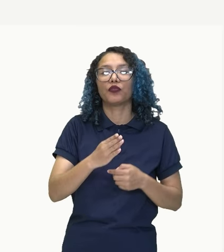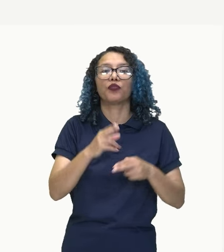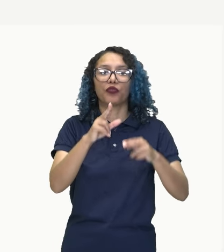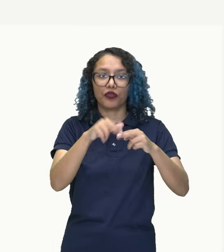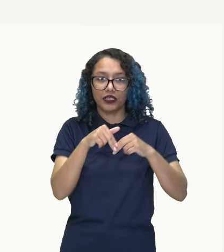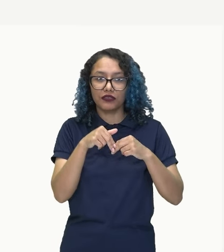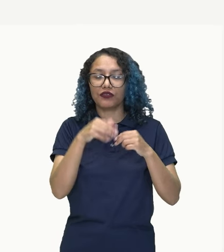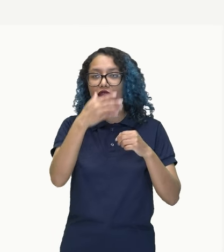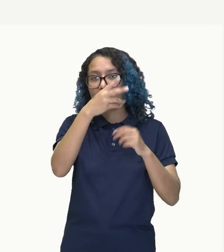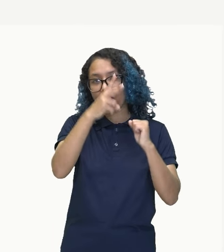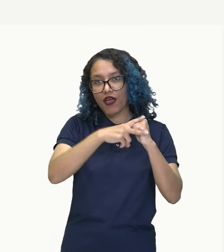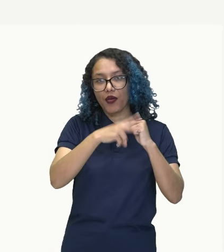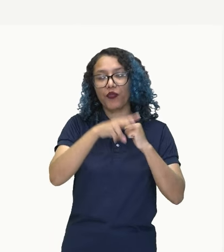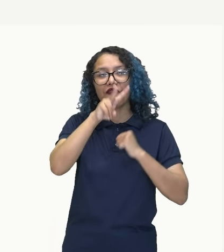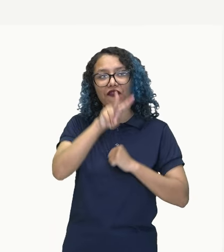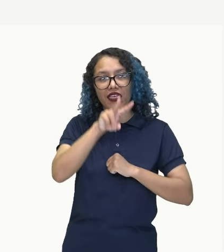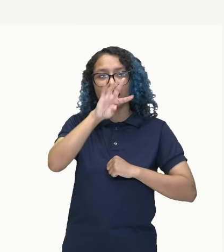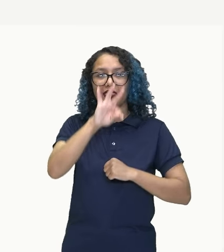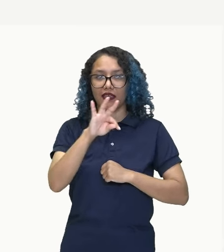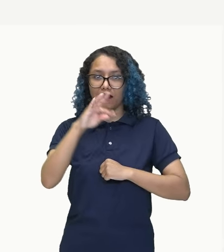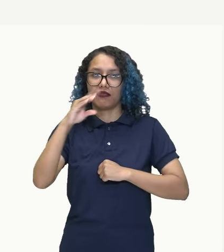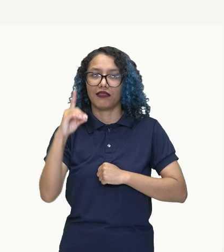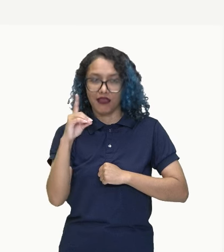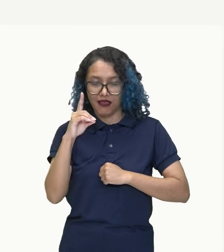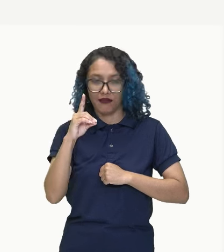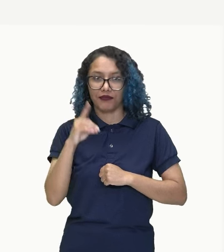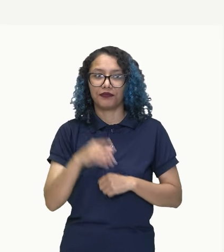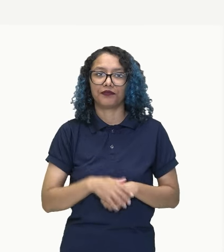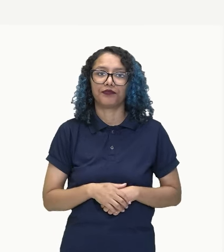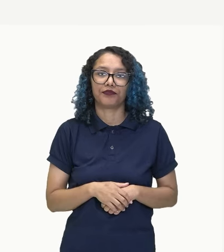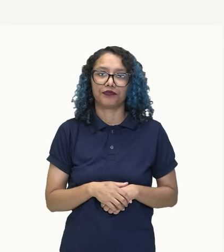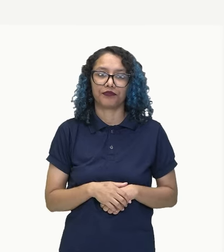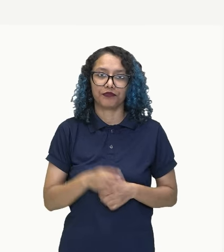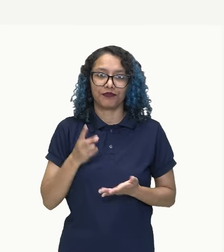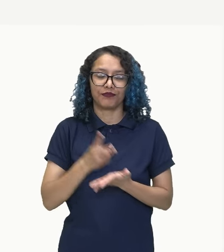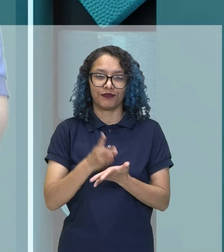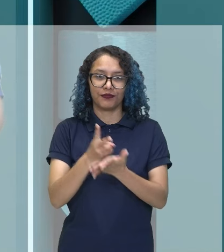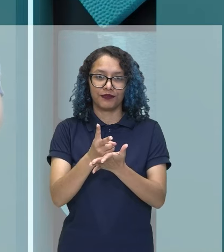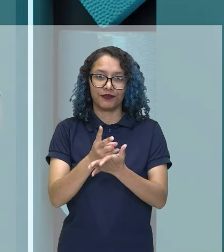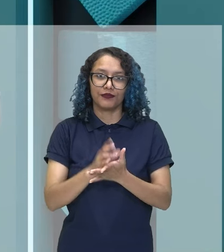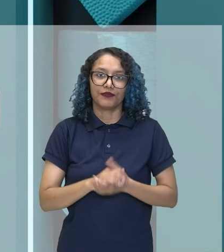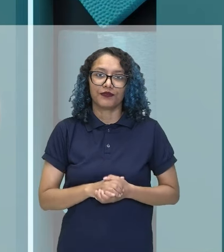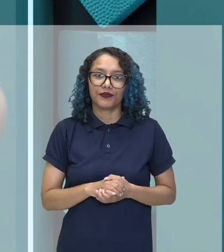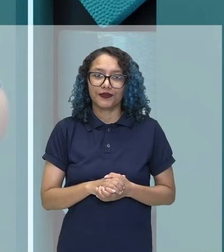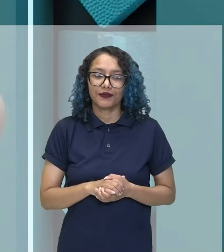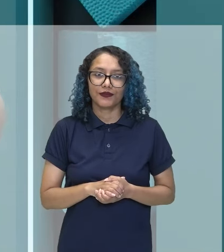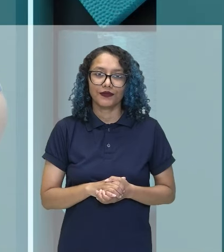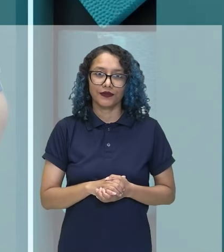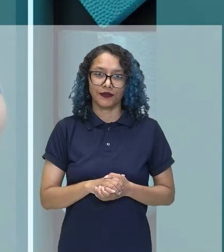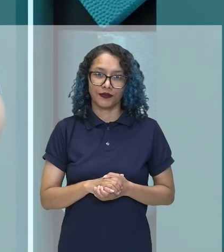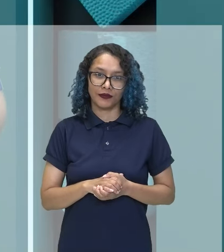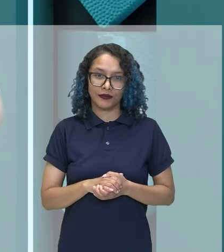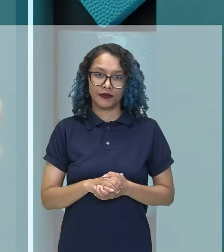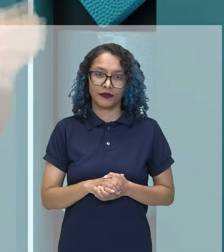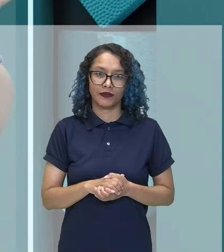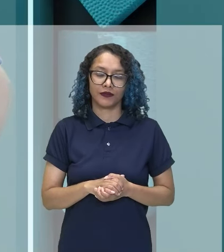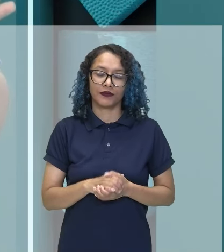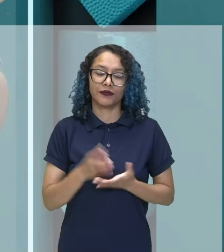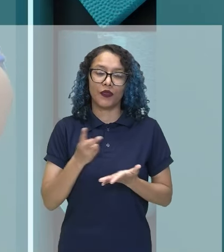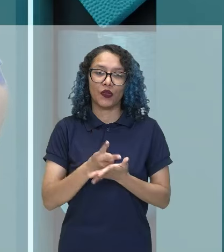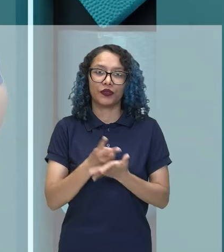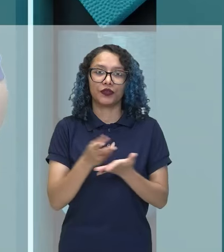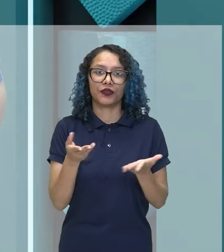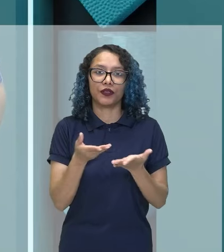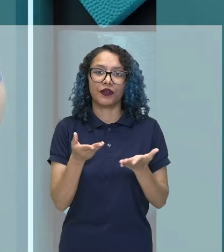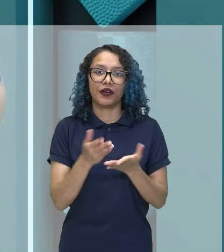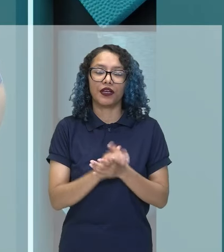transitivo direto. Ok, pessoal? Seguindo, então, com a nossa aula, nós vamos avançar e